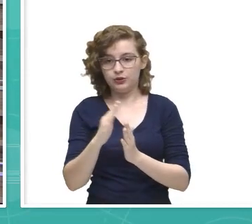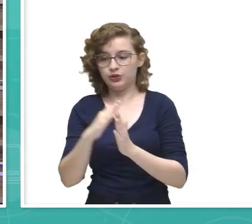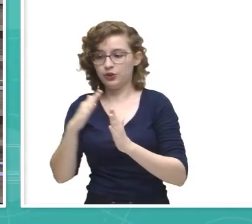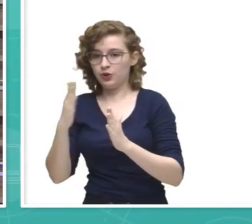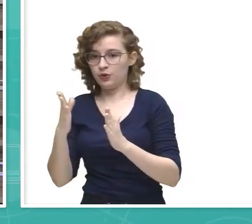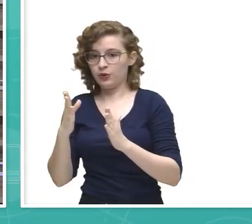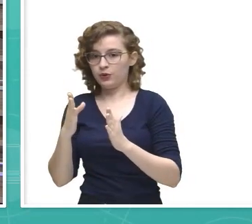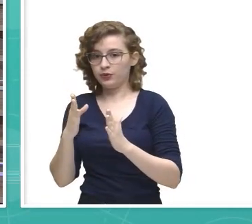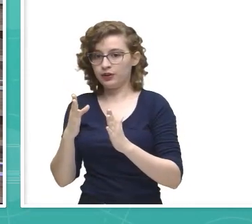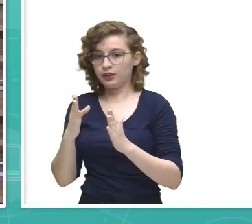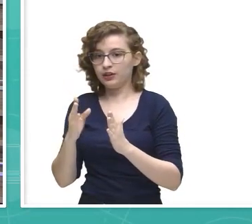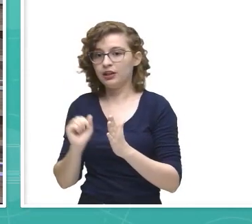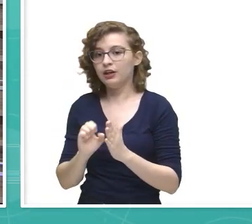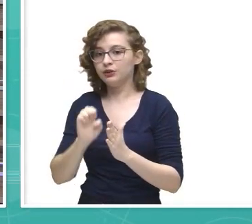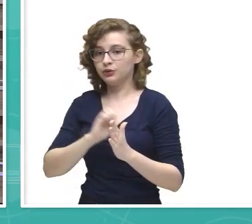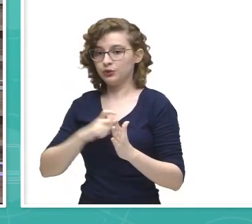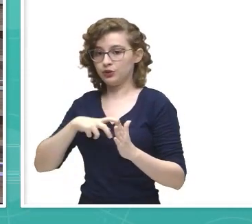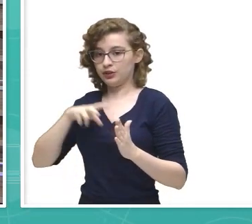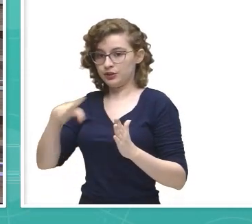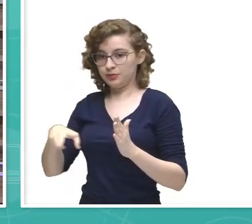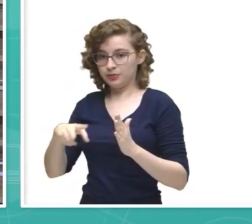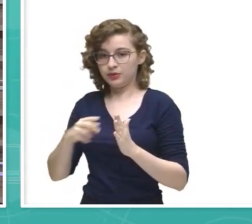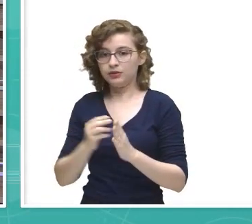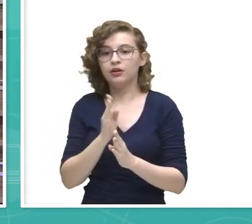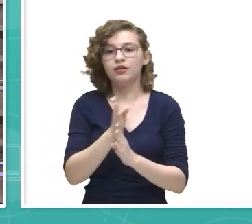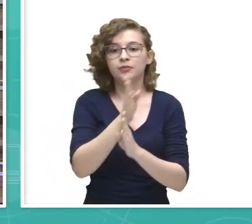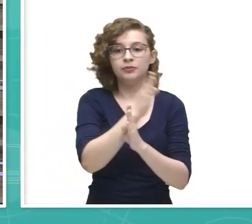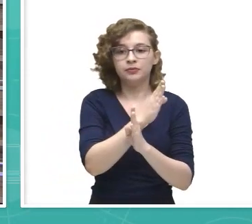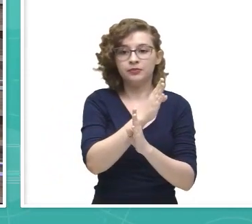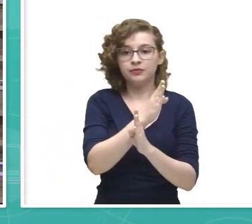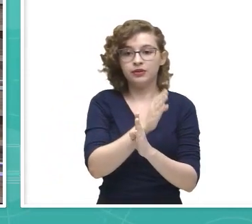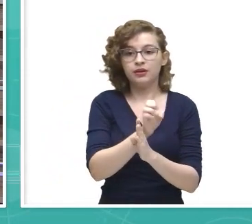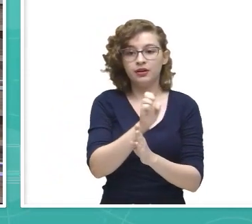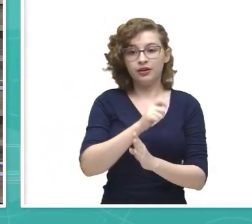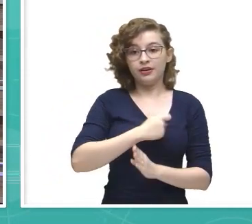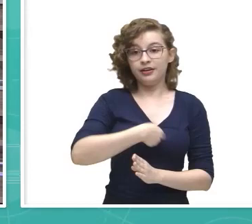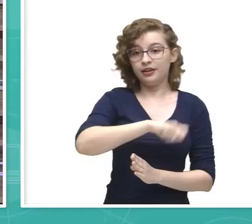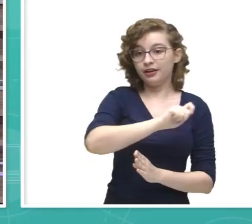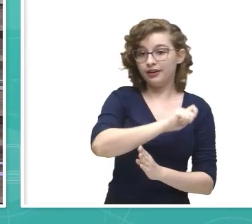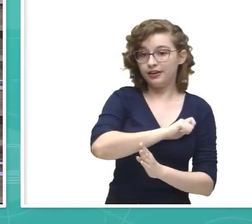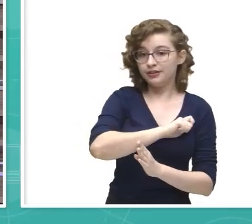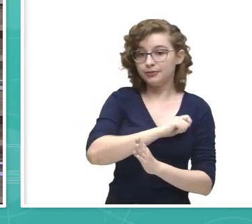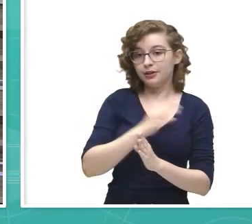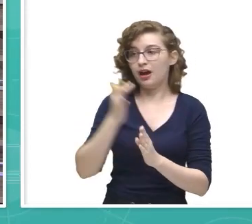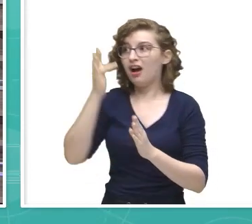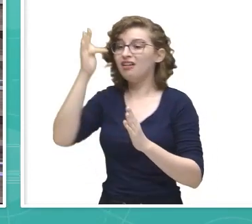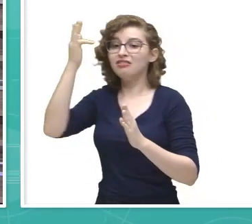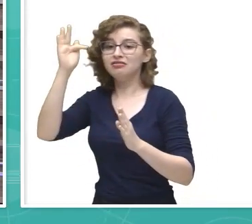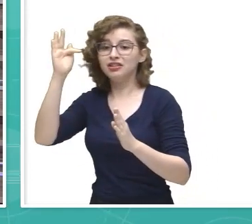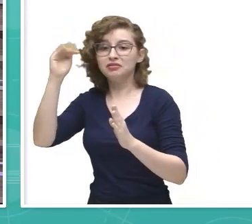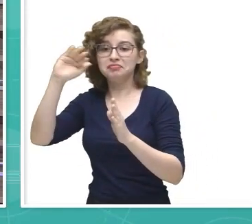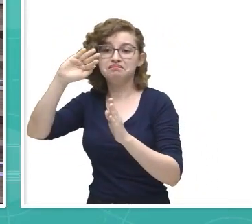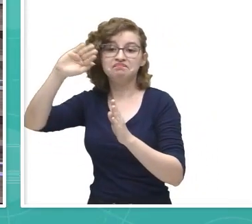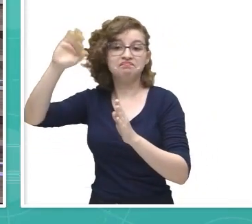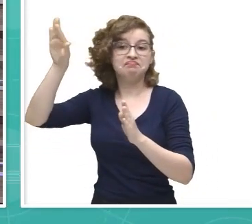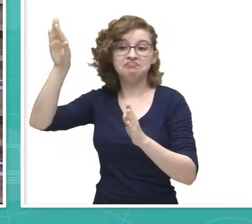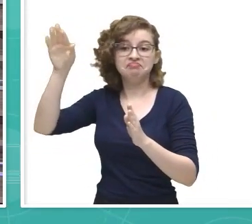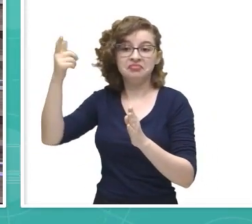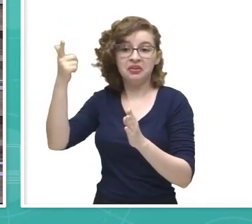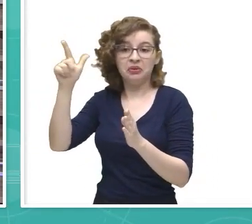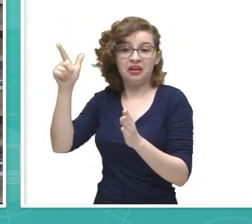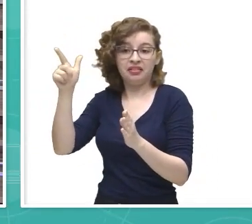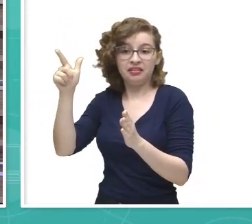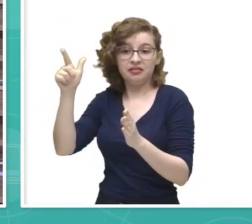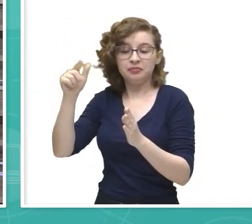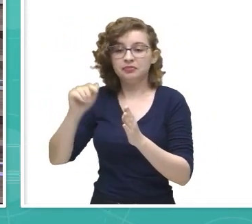recém-achadas entre Portugal e Espanha. A França ficou de fora desse processo e viu também que poderia pegar uma fatia